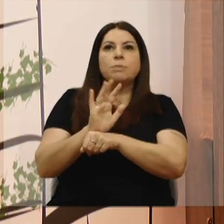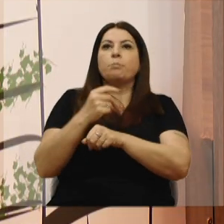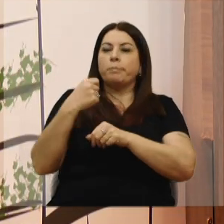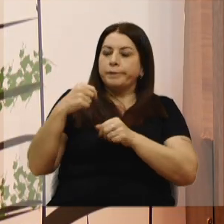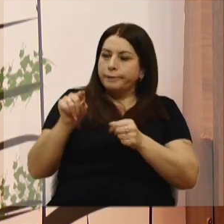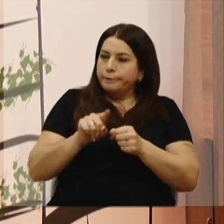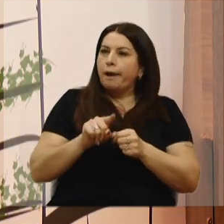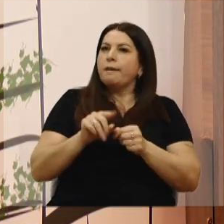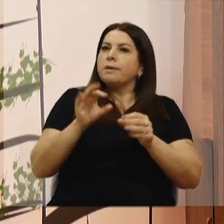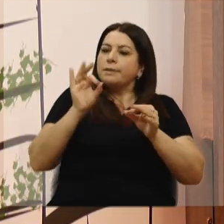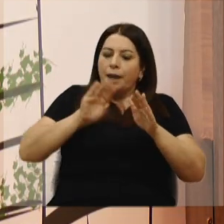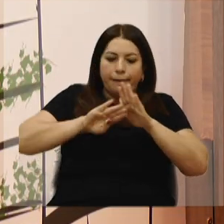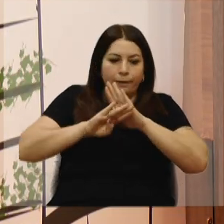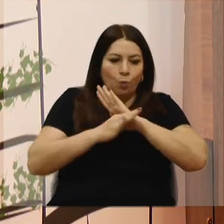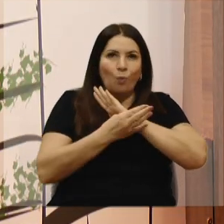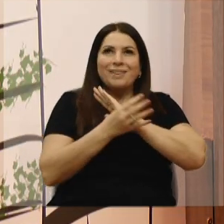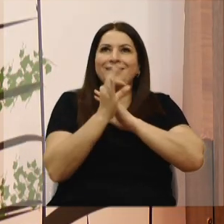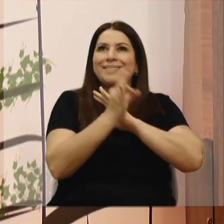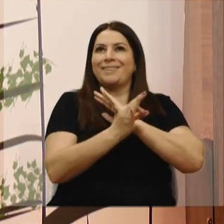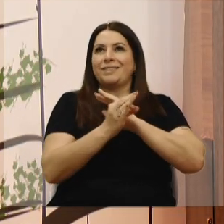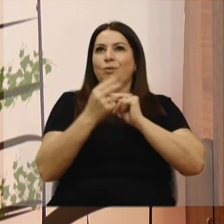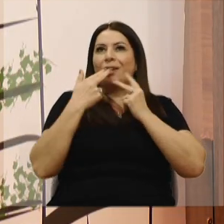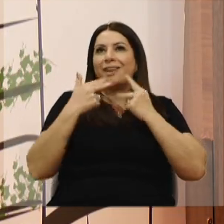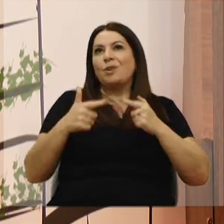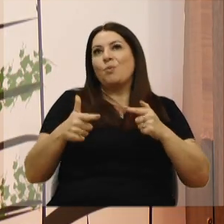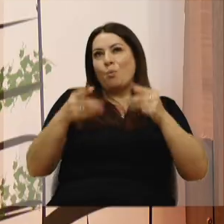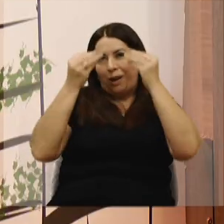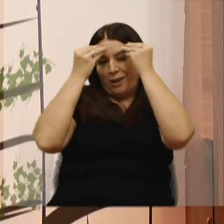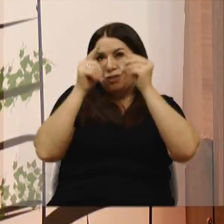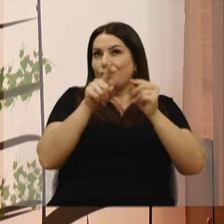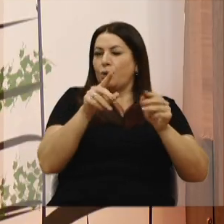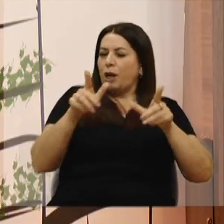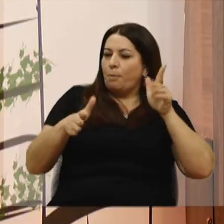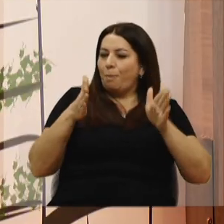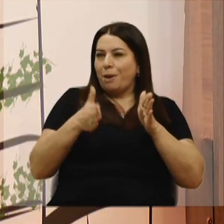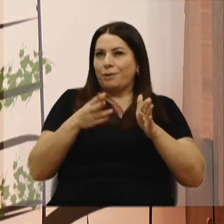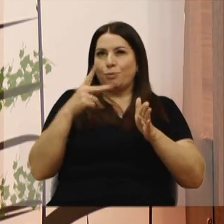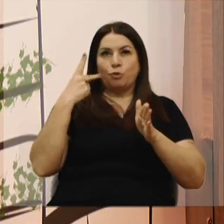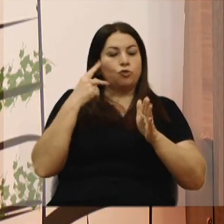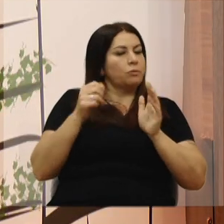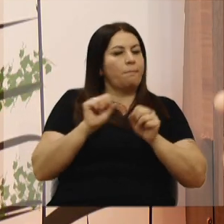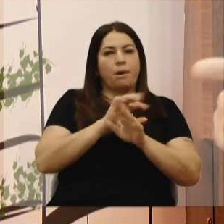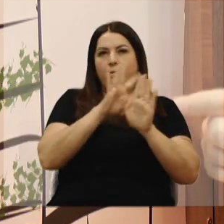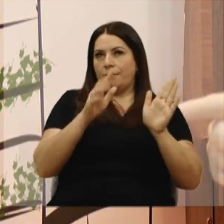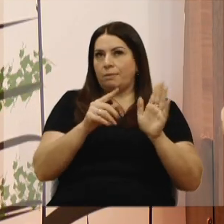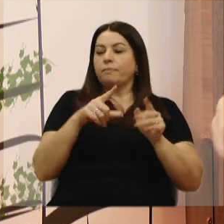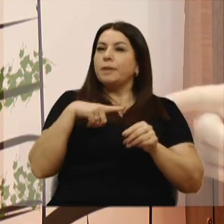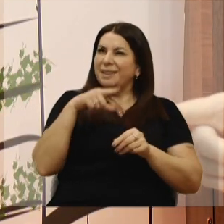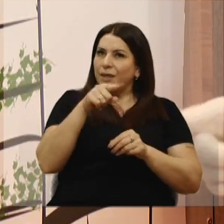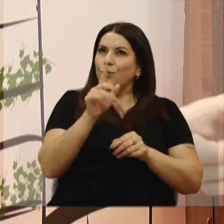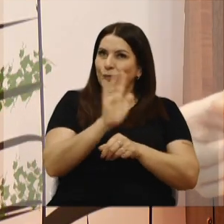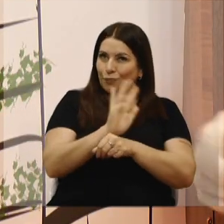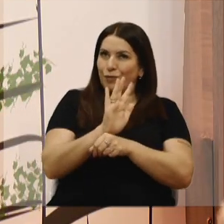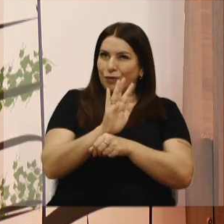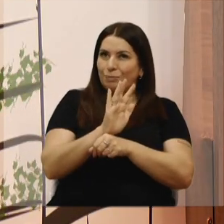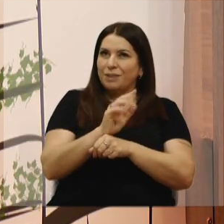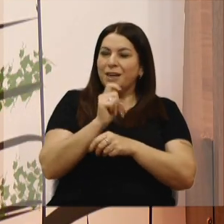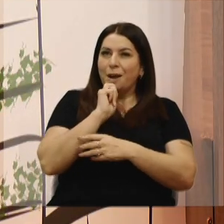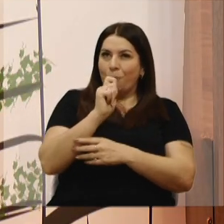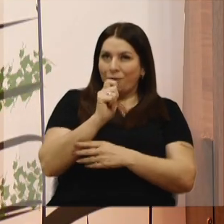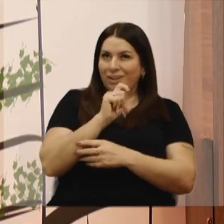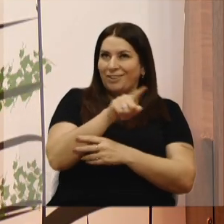dos filmes, precisava adequar essa linguagem, né, àquele momento político. Isso é bem evidente. E tem um dos